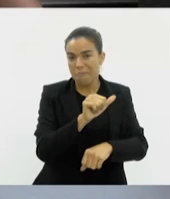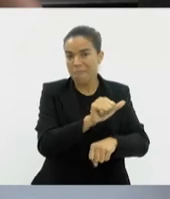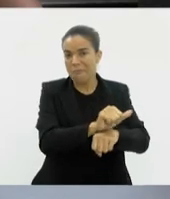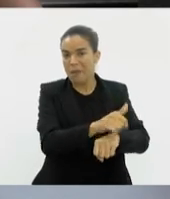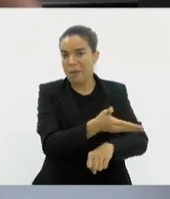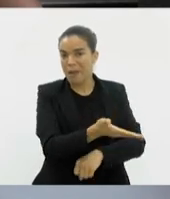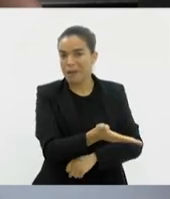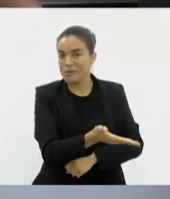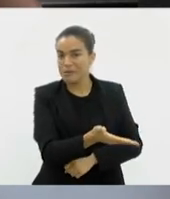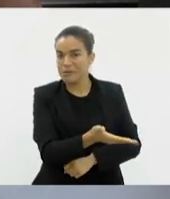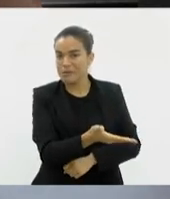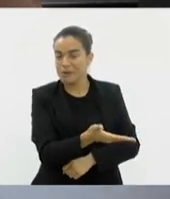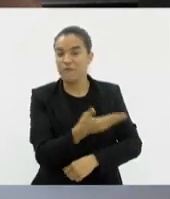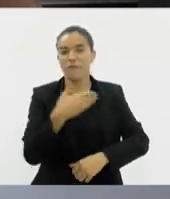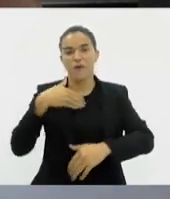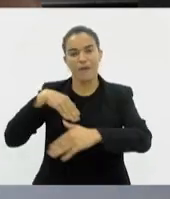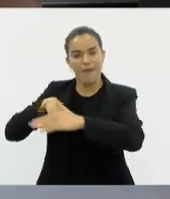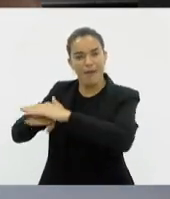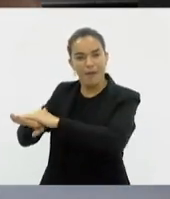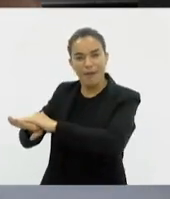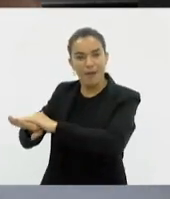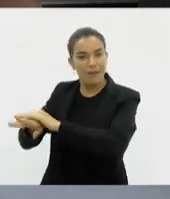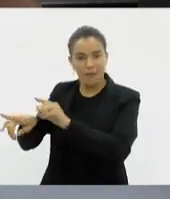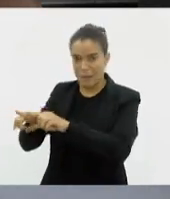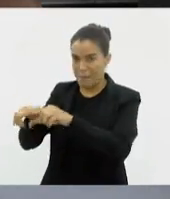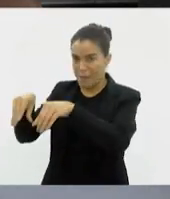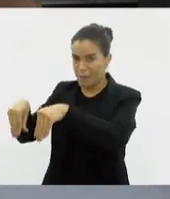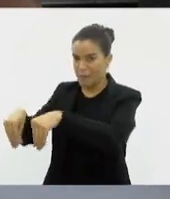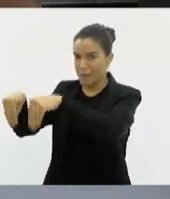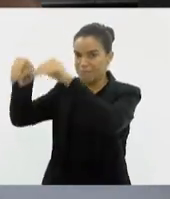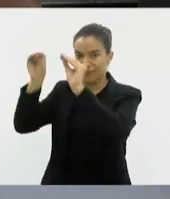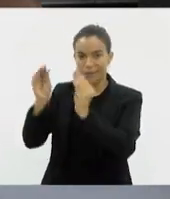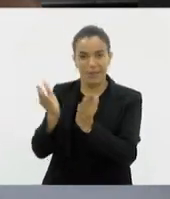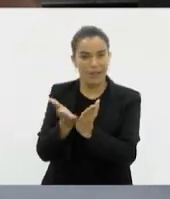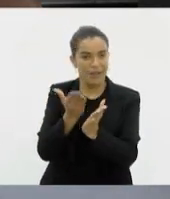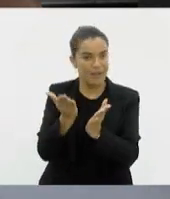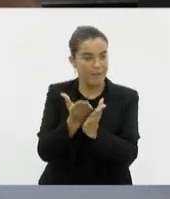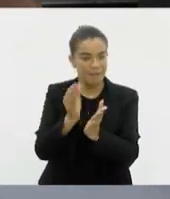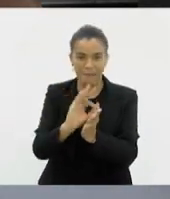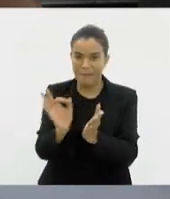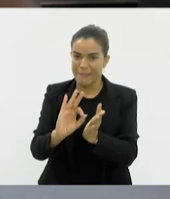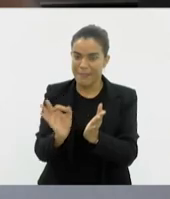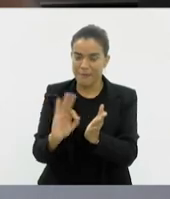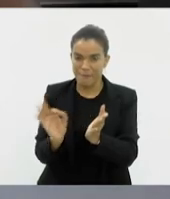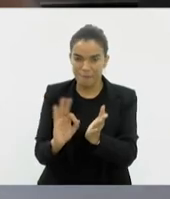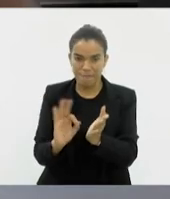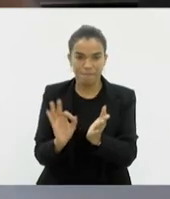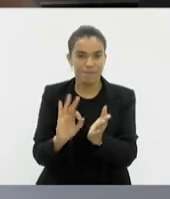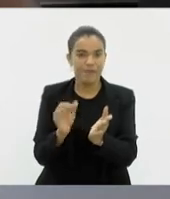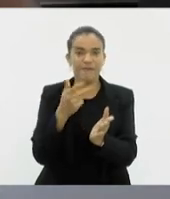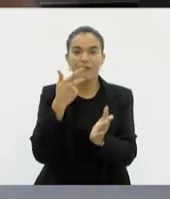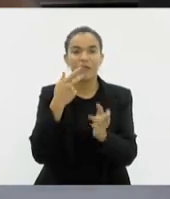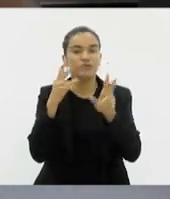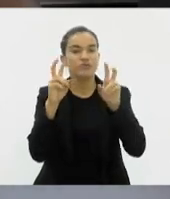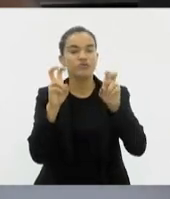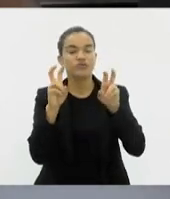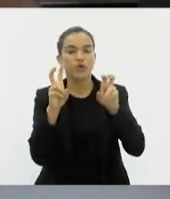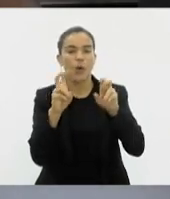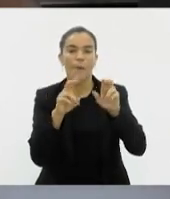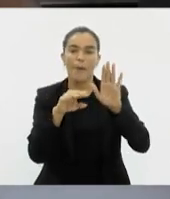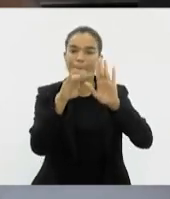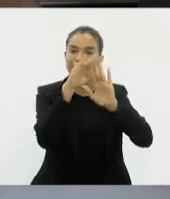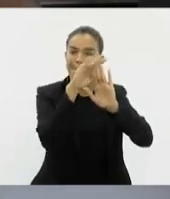parado. E foi a arquivo e não foi desarquivado. Até no dia que estava aqui para ser tratado o meu como ordem do dia,